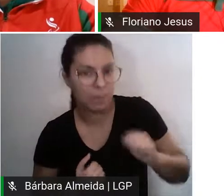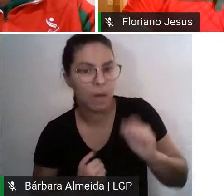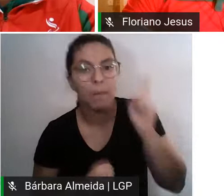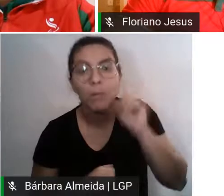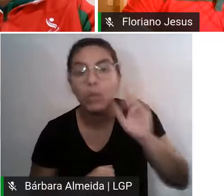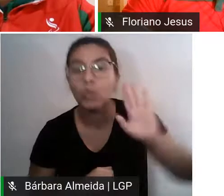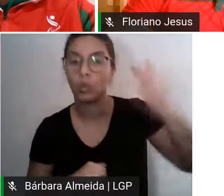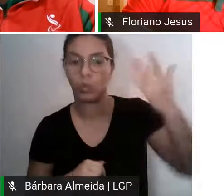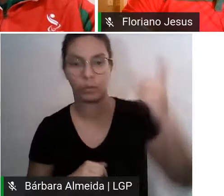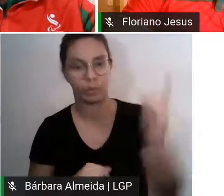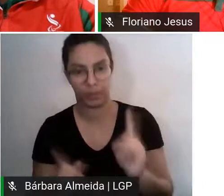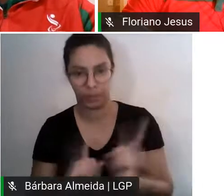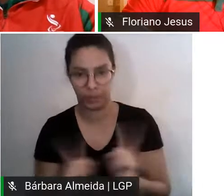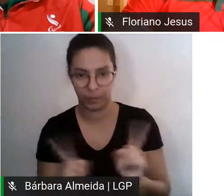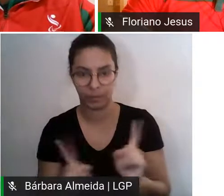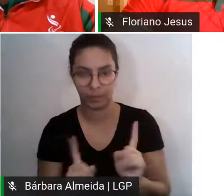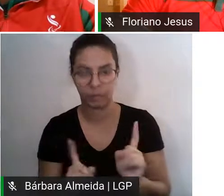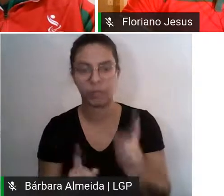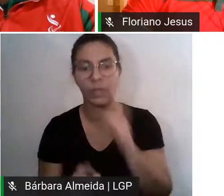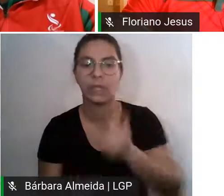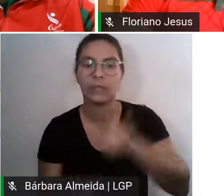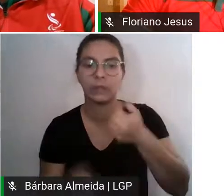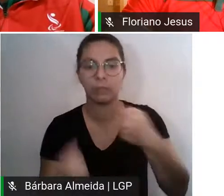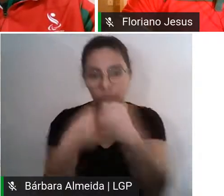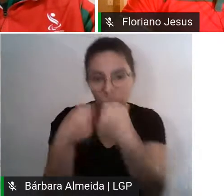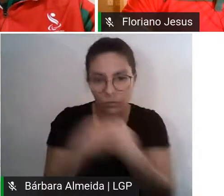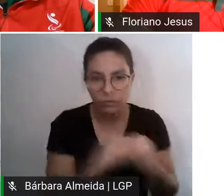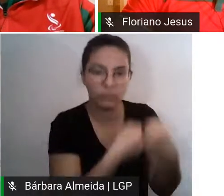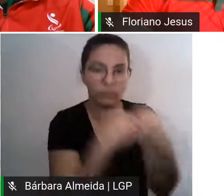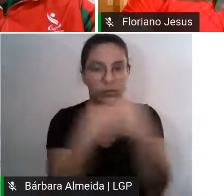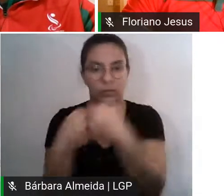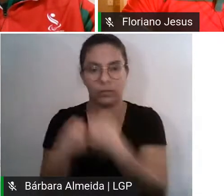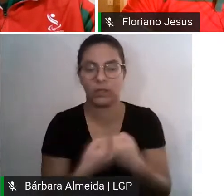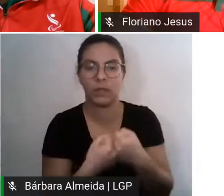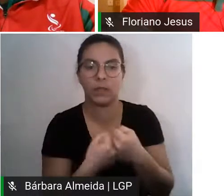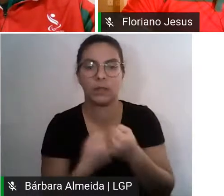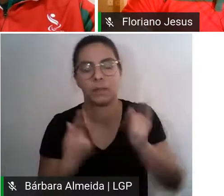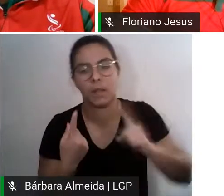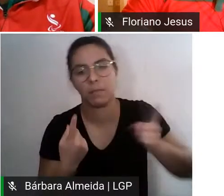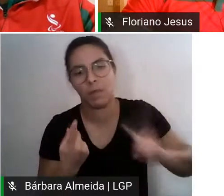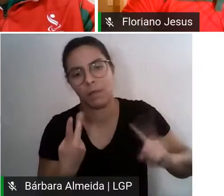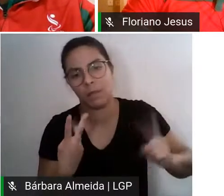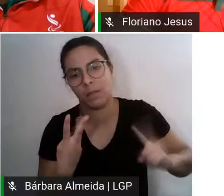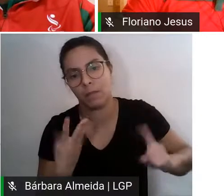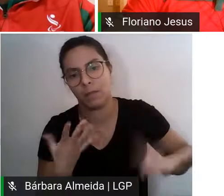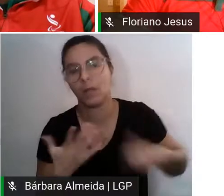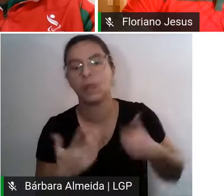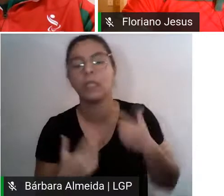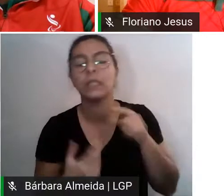atletas possam competir o mais possível com atletas